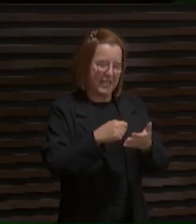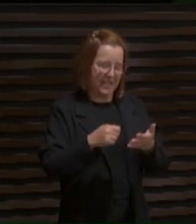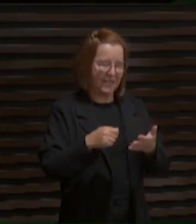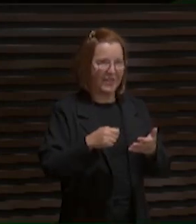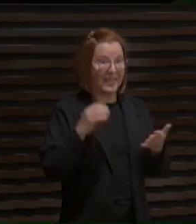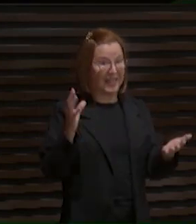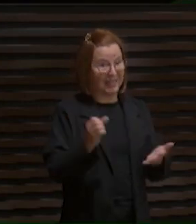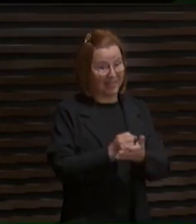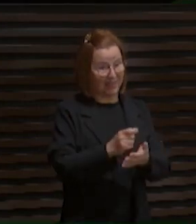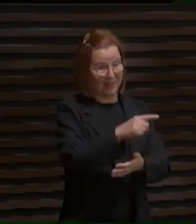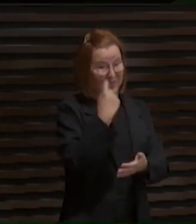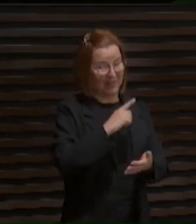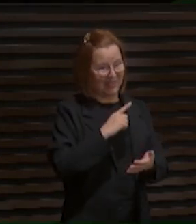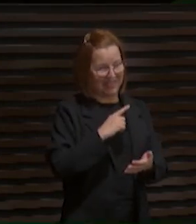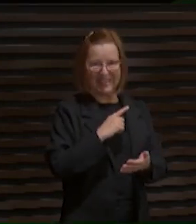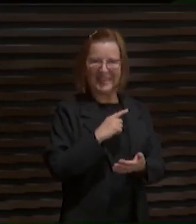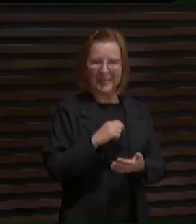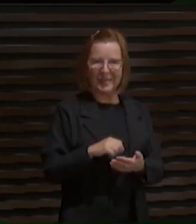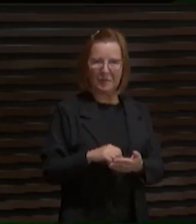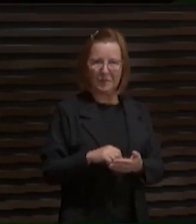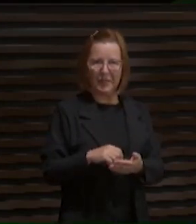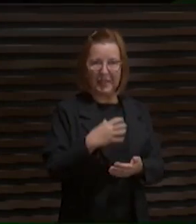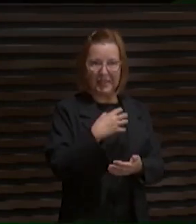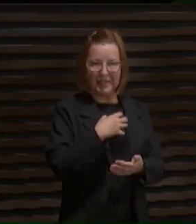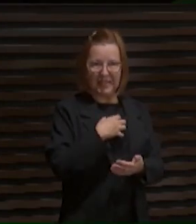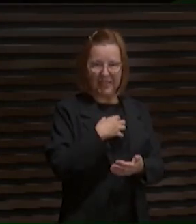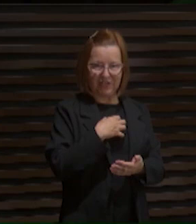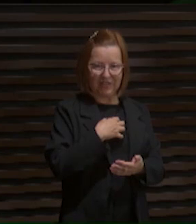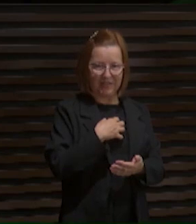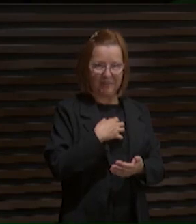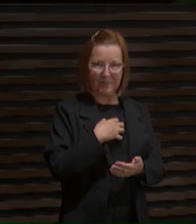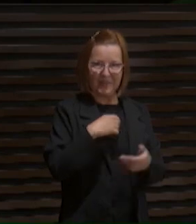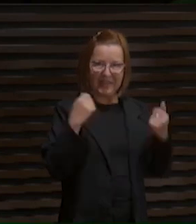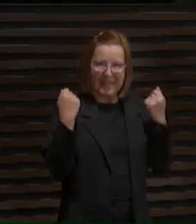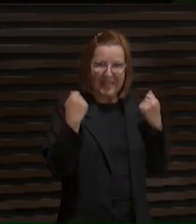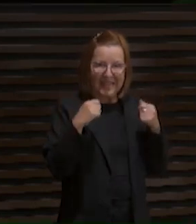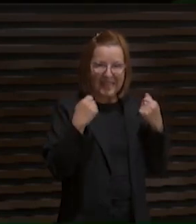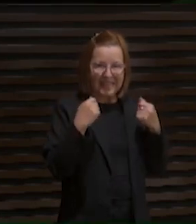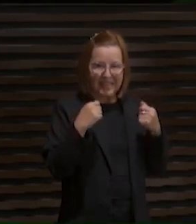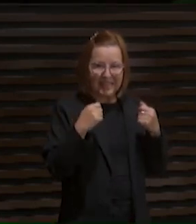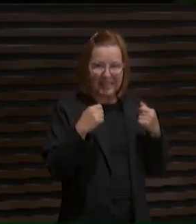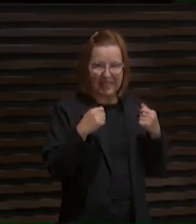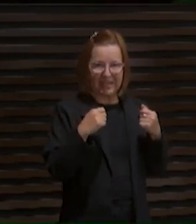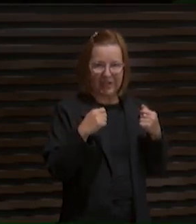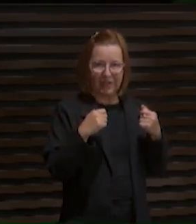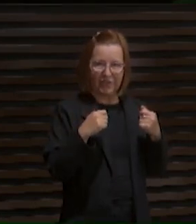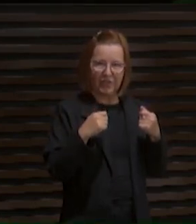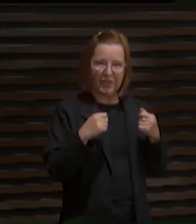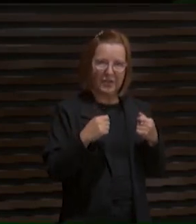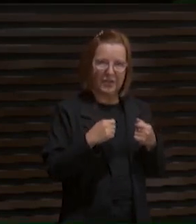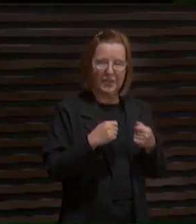comum, senti que era necessário corresponder-me com vocês para exortá-los a lutar